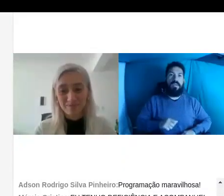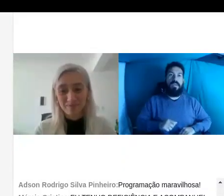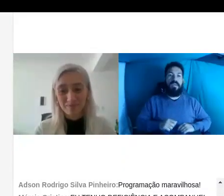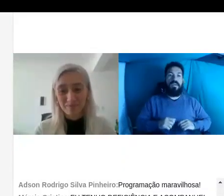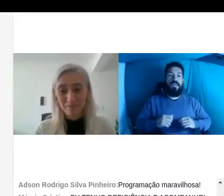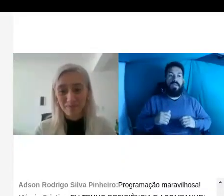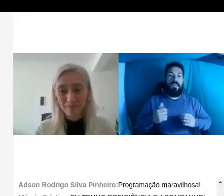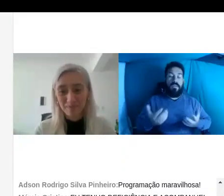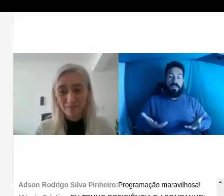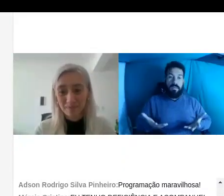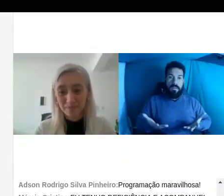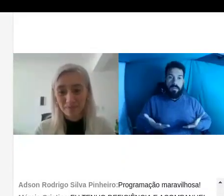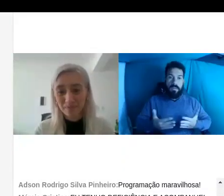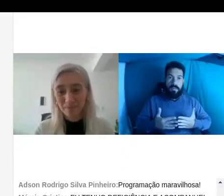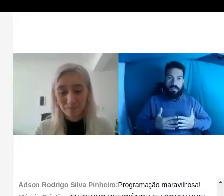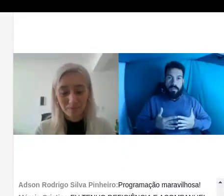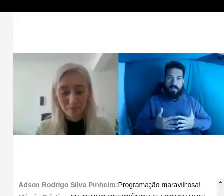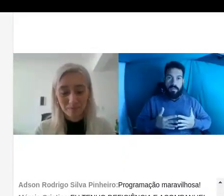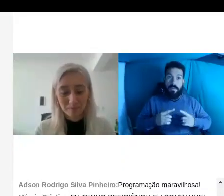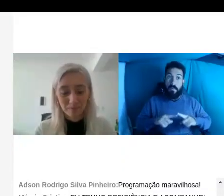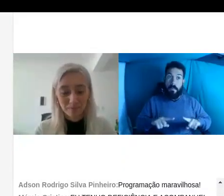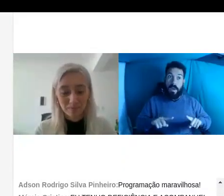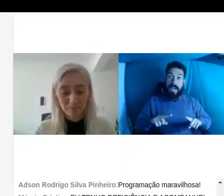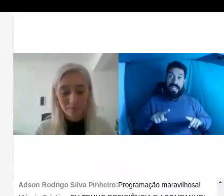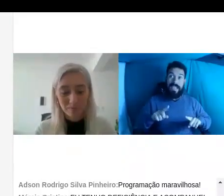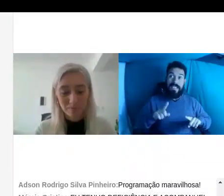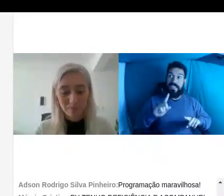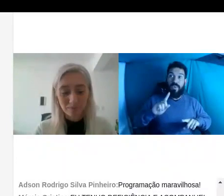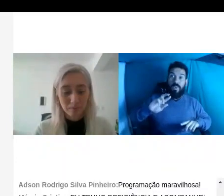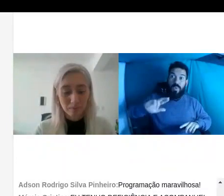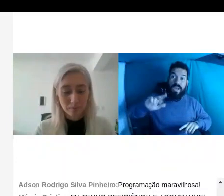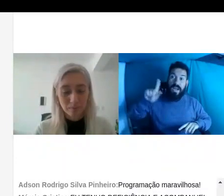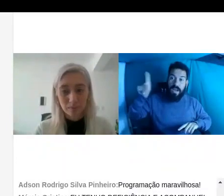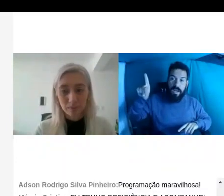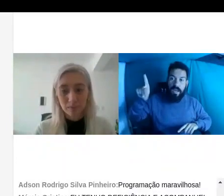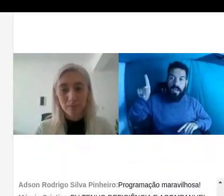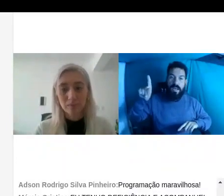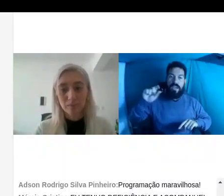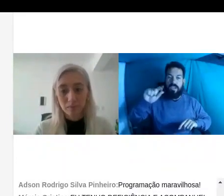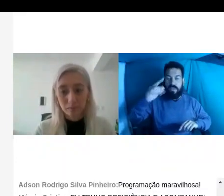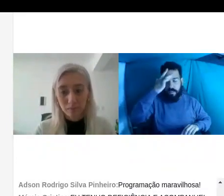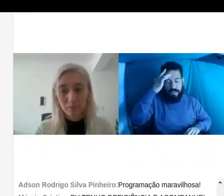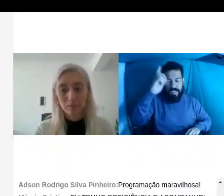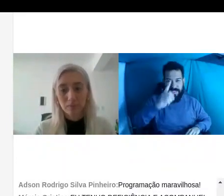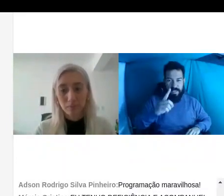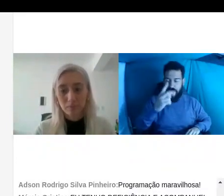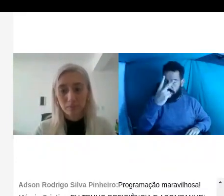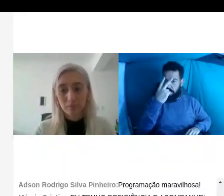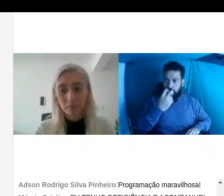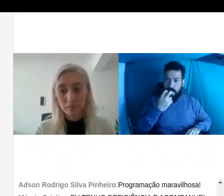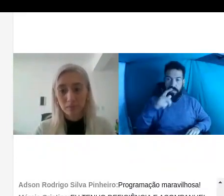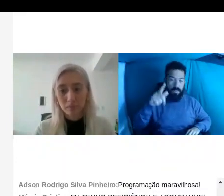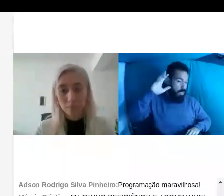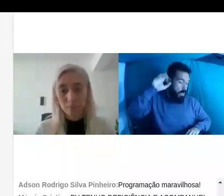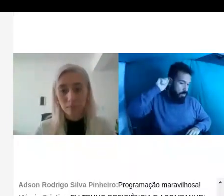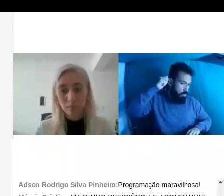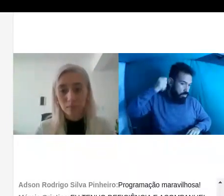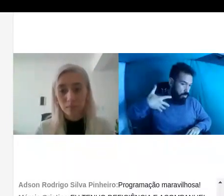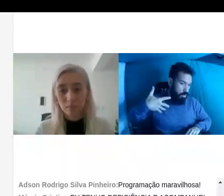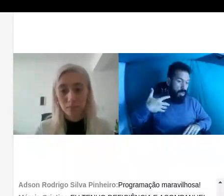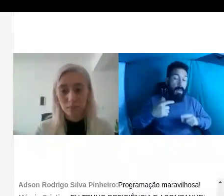Mas não há uma participação efetiva só com deficiência visual na audiodescrição. No entanto,